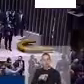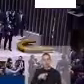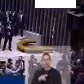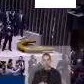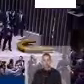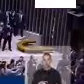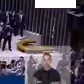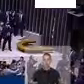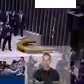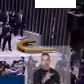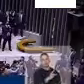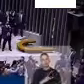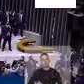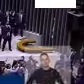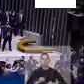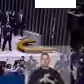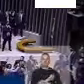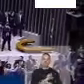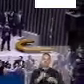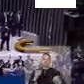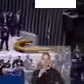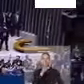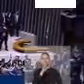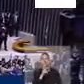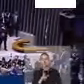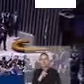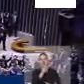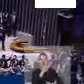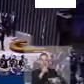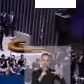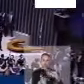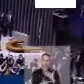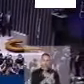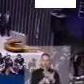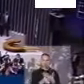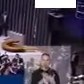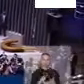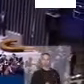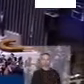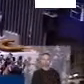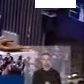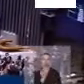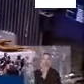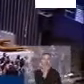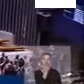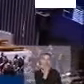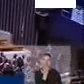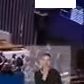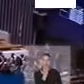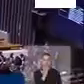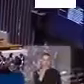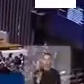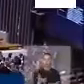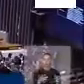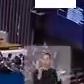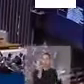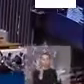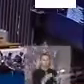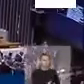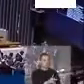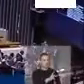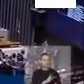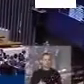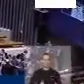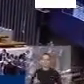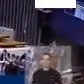do cargo e anunciar, então, o resultado dos demais cargos. O deputado Rodrigo Maia já então, passa a presidência a